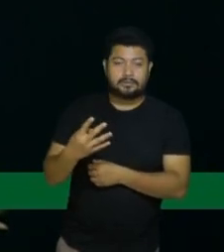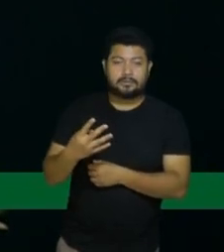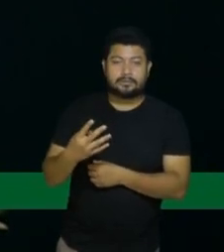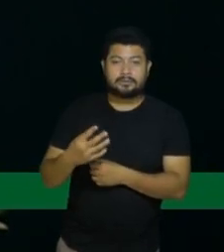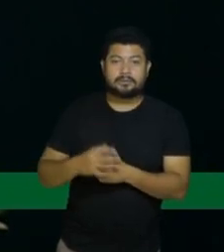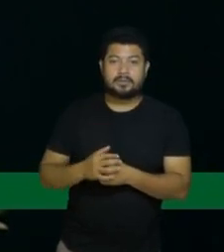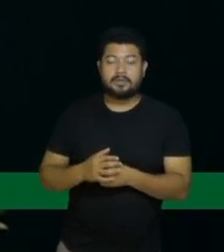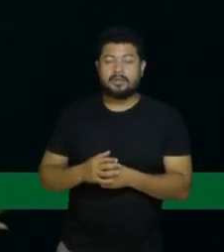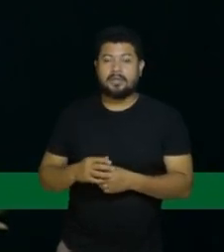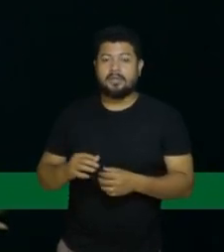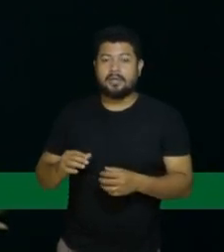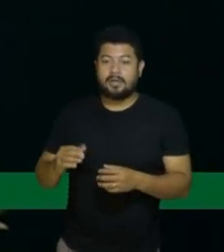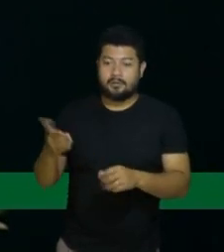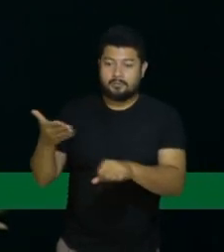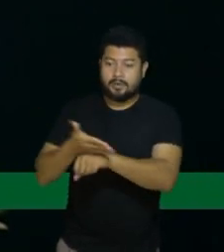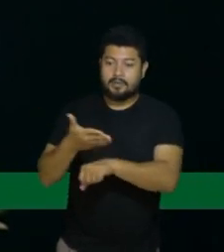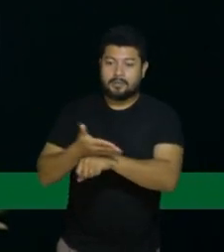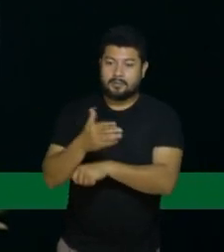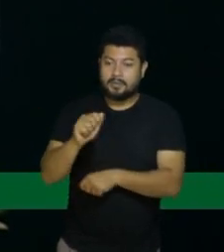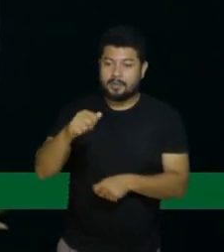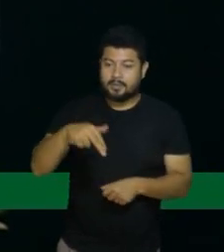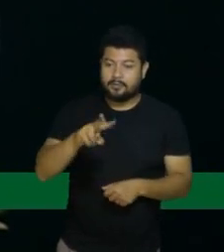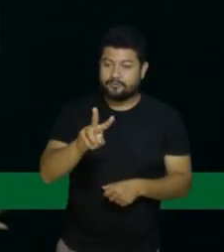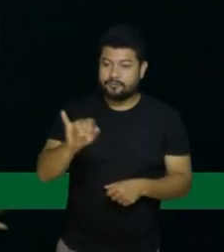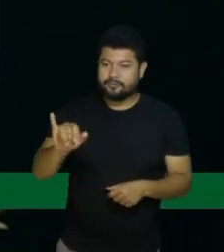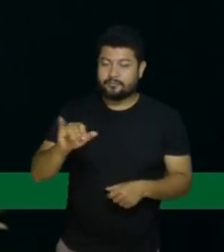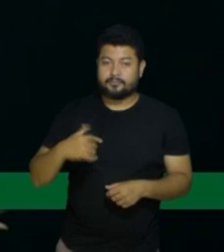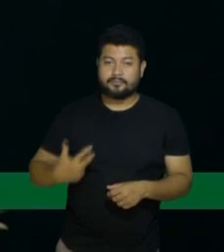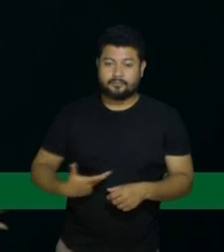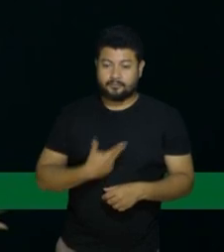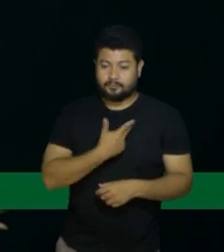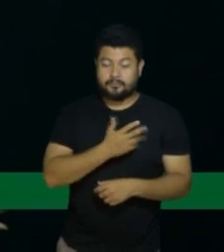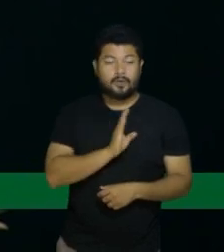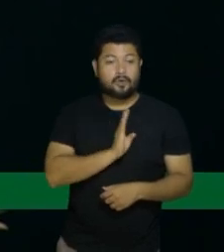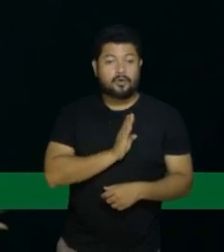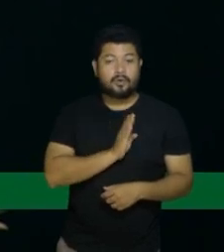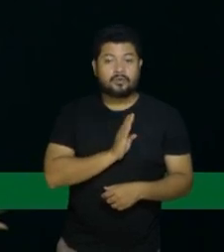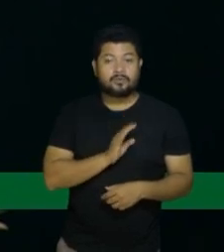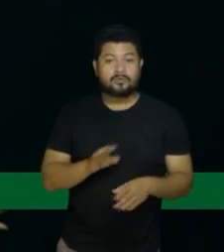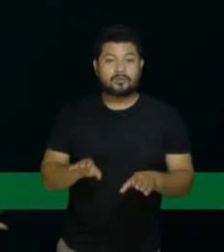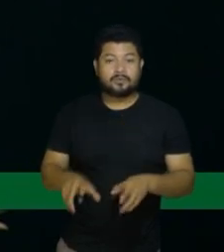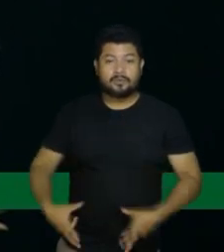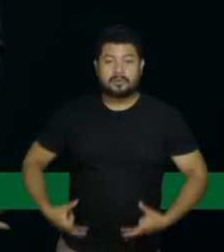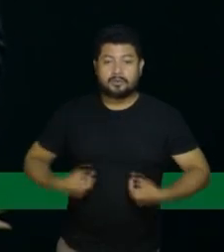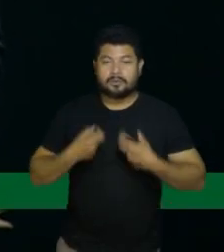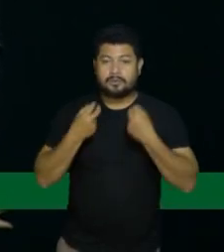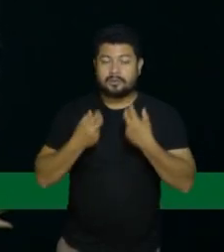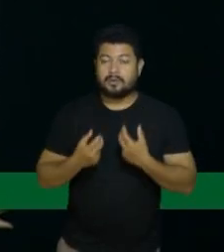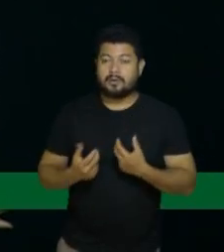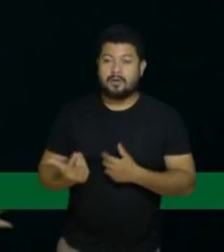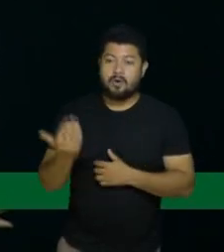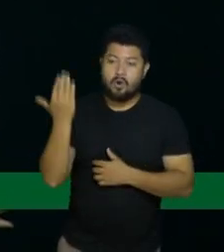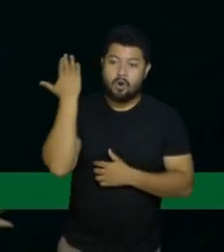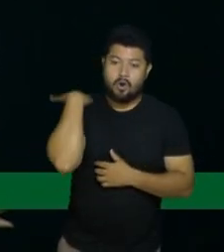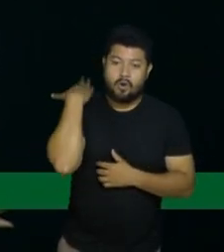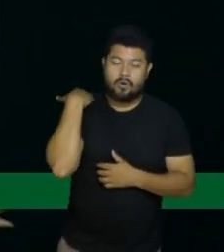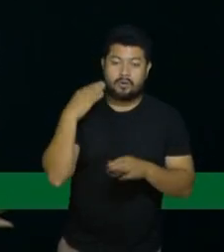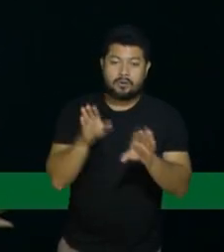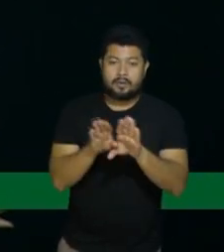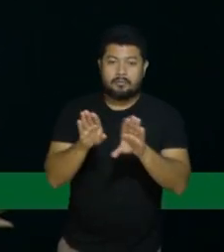anvi em cirurgias de cardiovascular oncológica brac terapia e